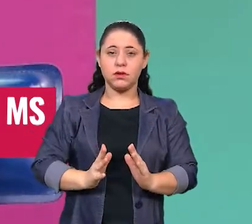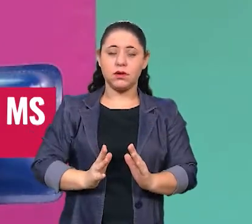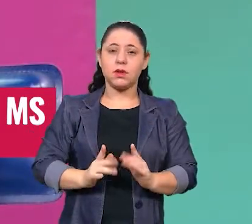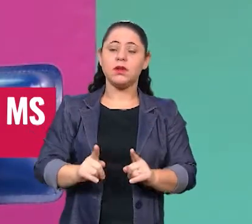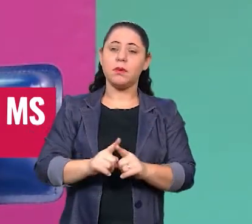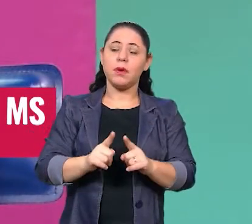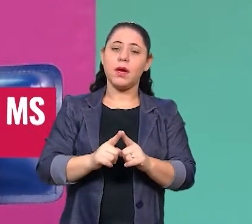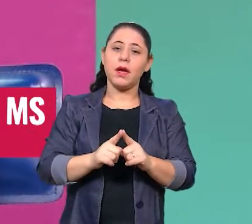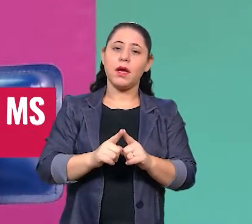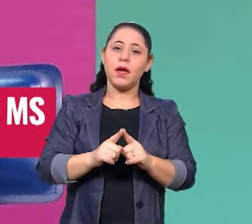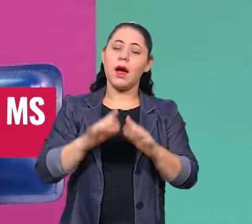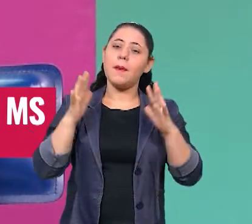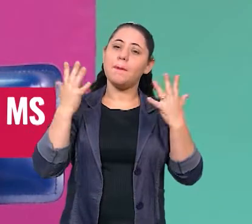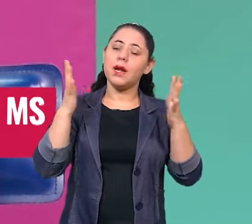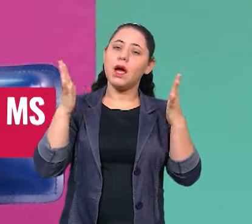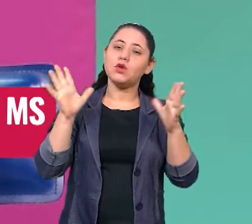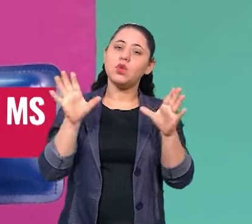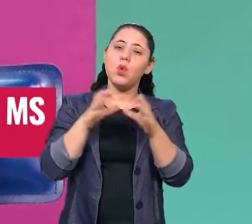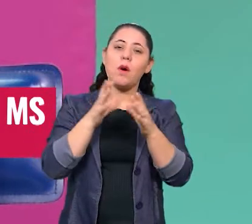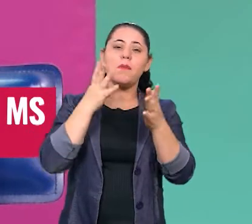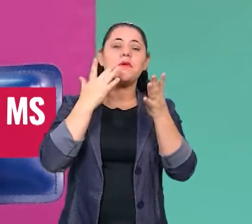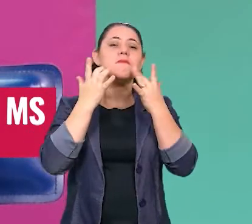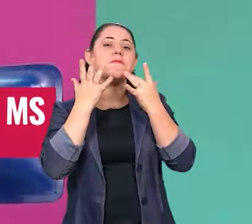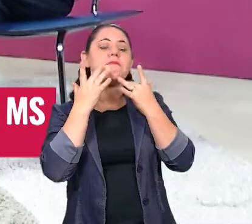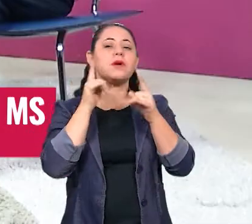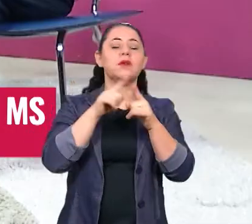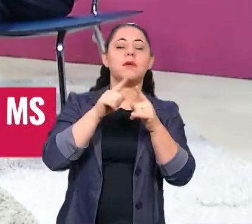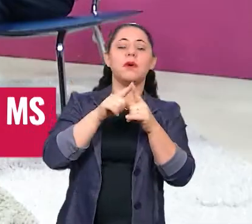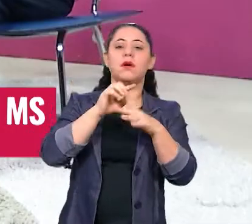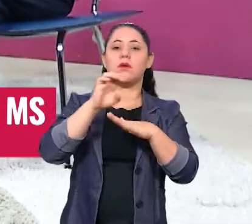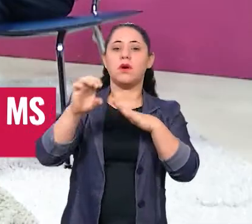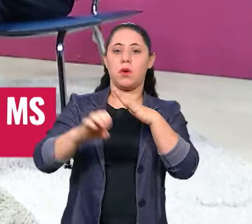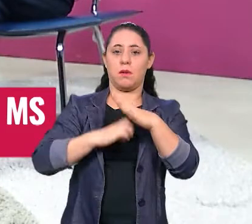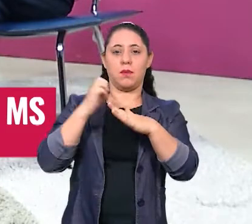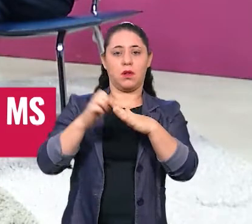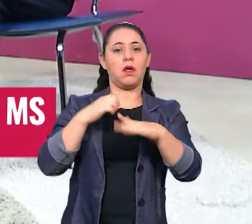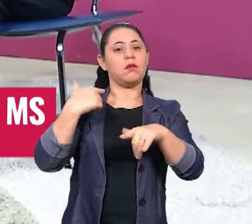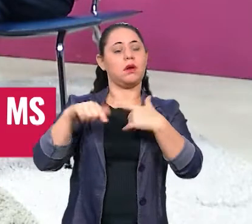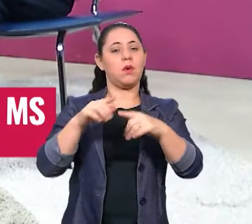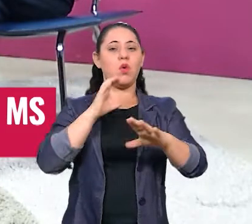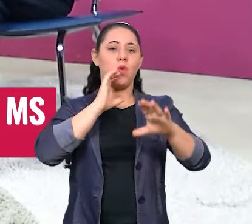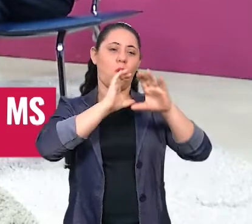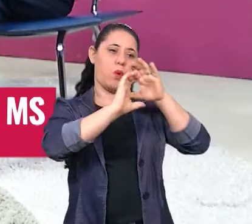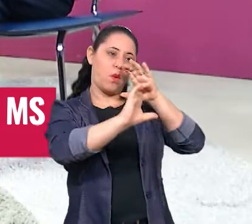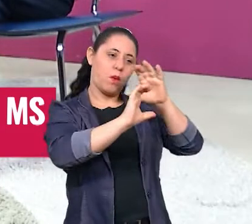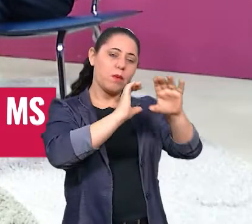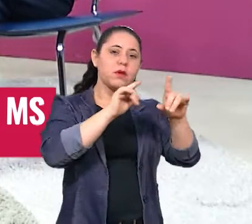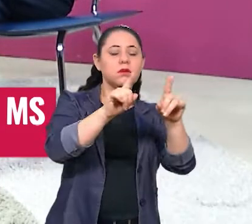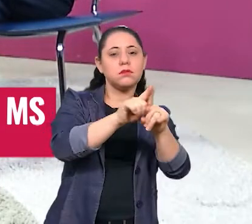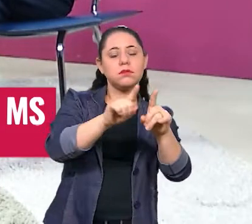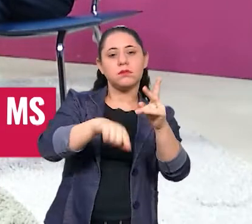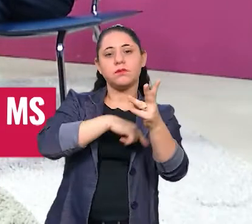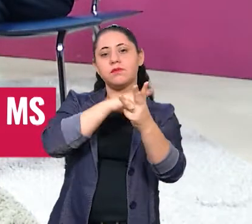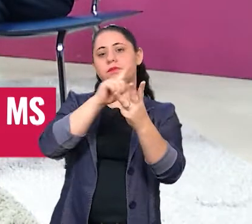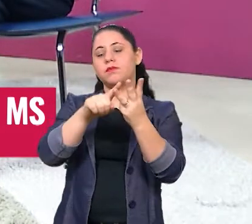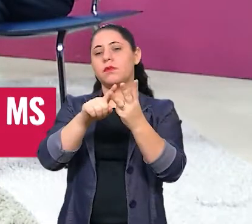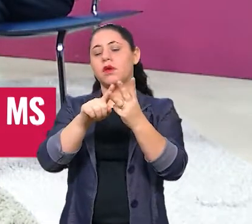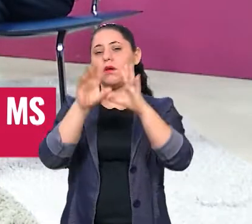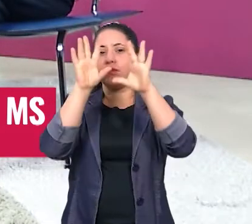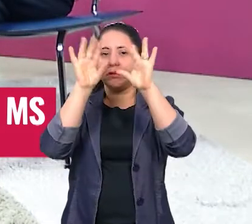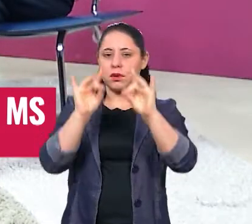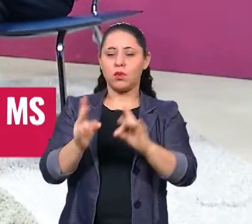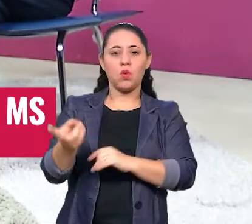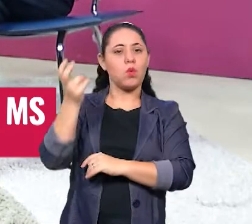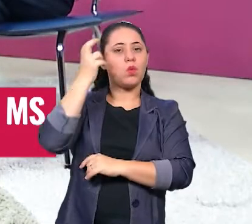e Aplausos Companhia Teatral, trabalhando no eixo tanto do empresário quanto do comunicativo e do